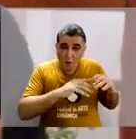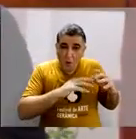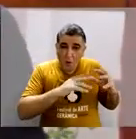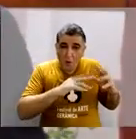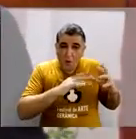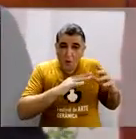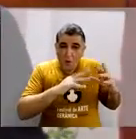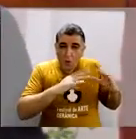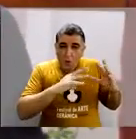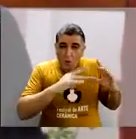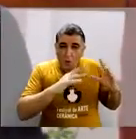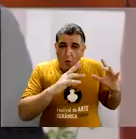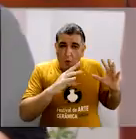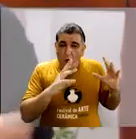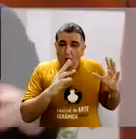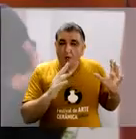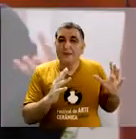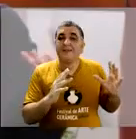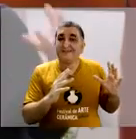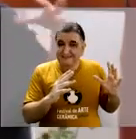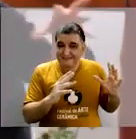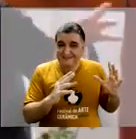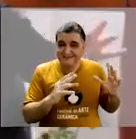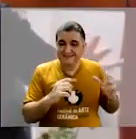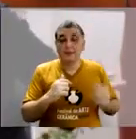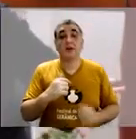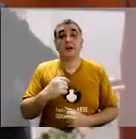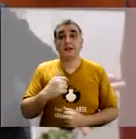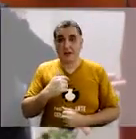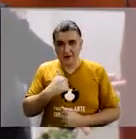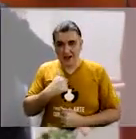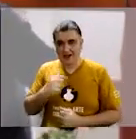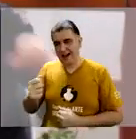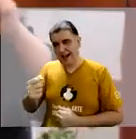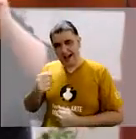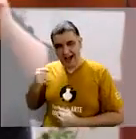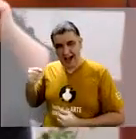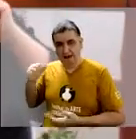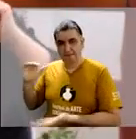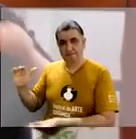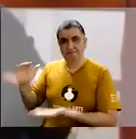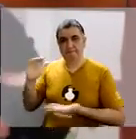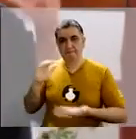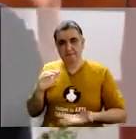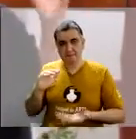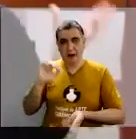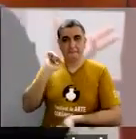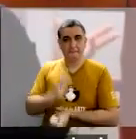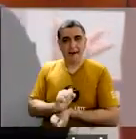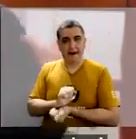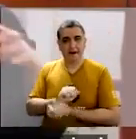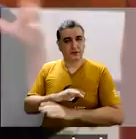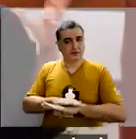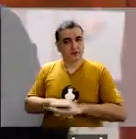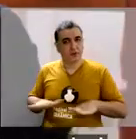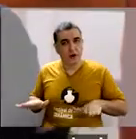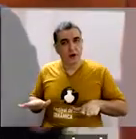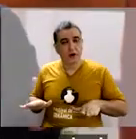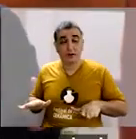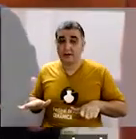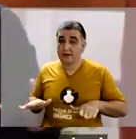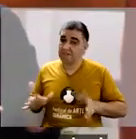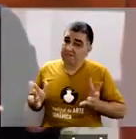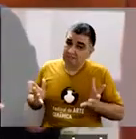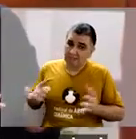leva para a câmara de fumaça. Então, se a gente parasse o processo do Haku, quando a gente abre o forno e a gente provoca